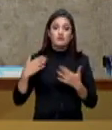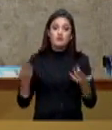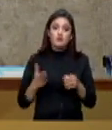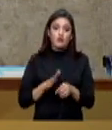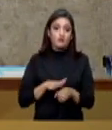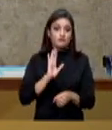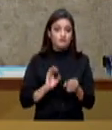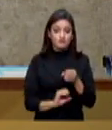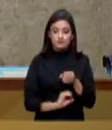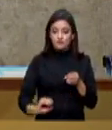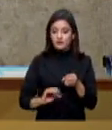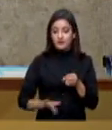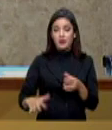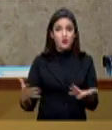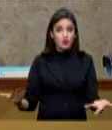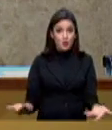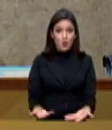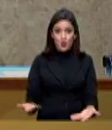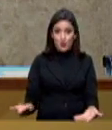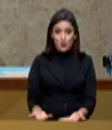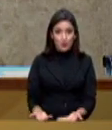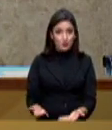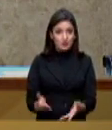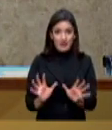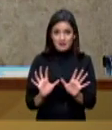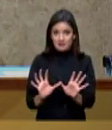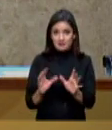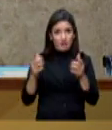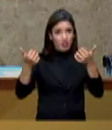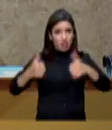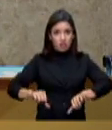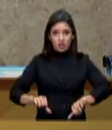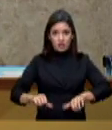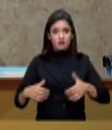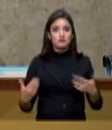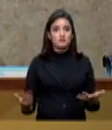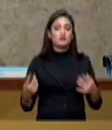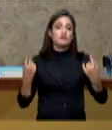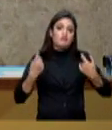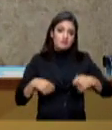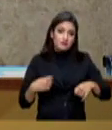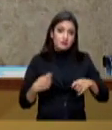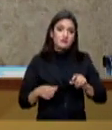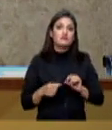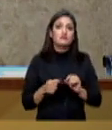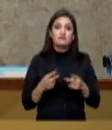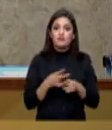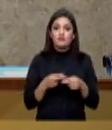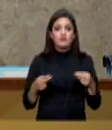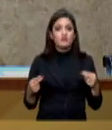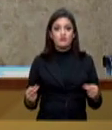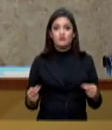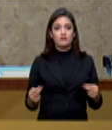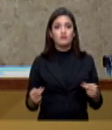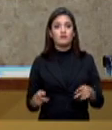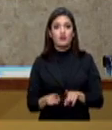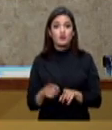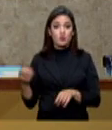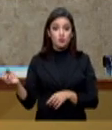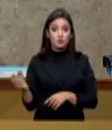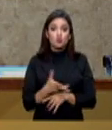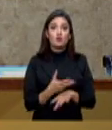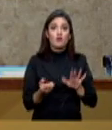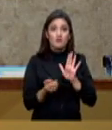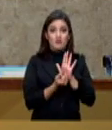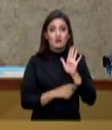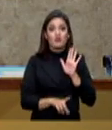saneamento é esse quadro lastimável que nós temos assistido então era preciso fazer alguma coisa e elaborar um novo Marco legal